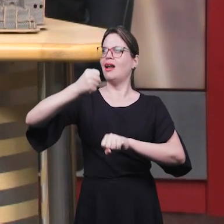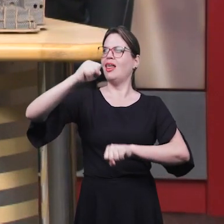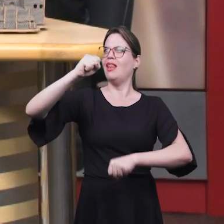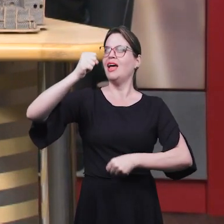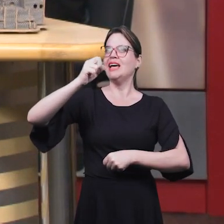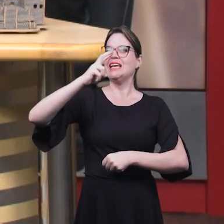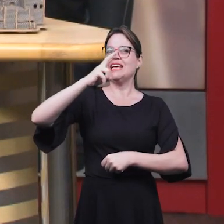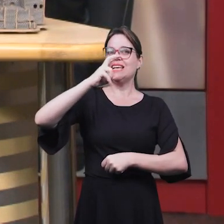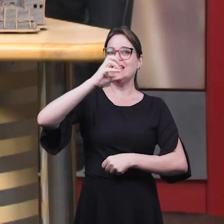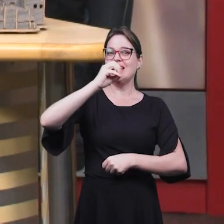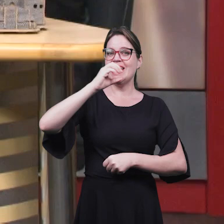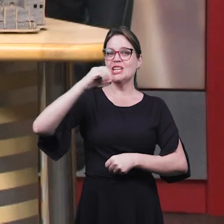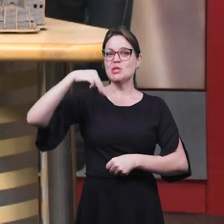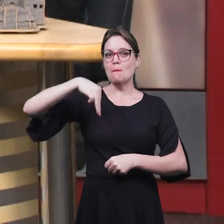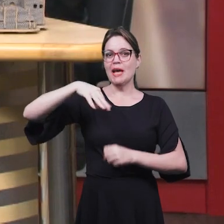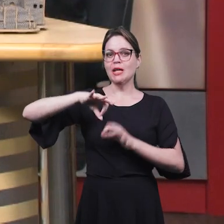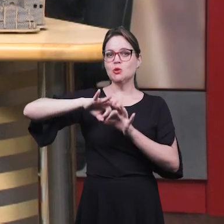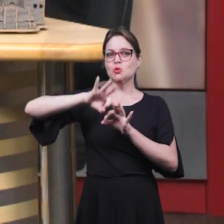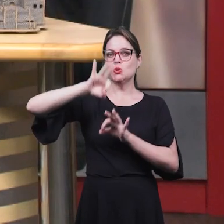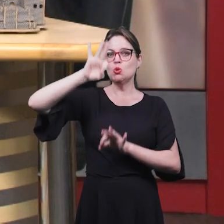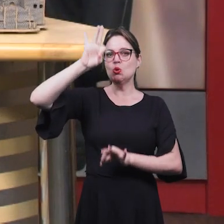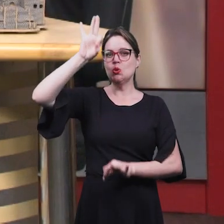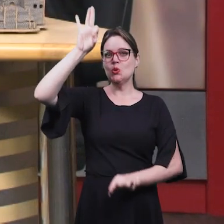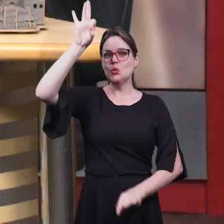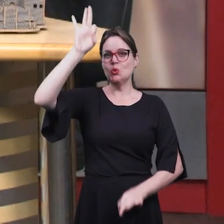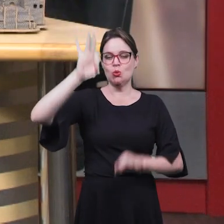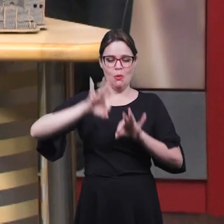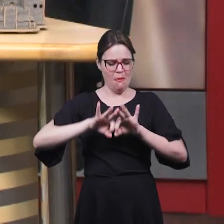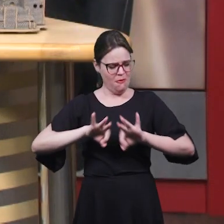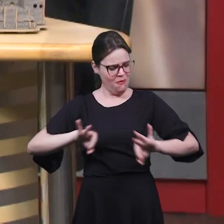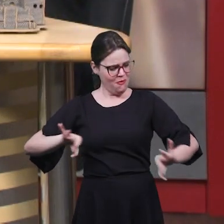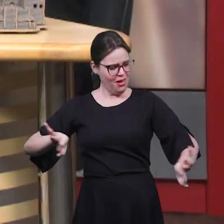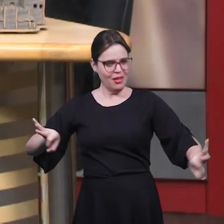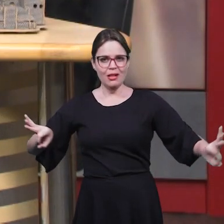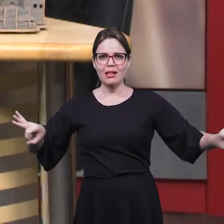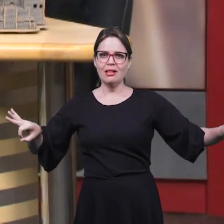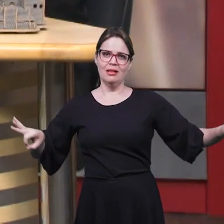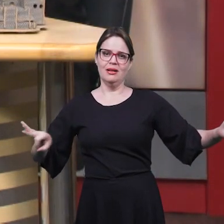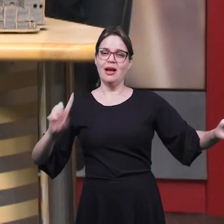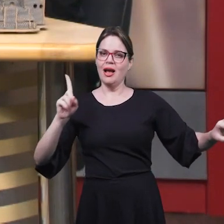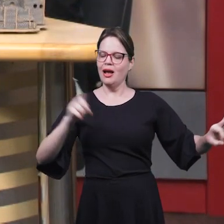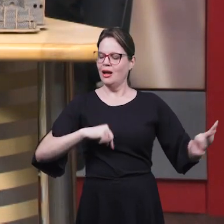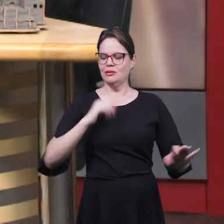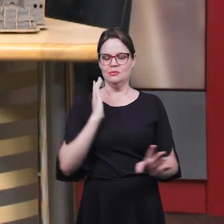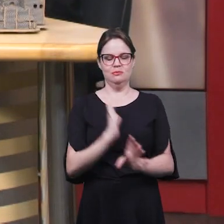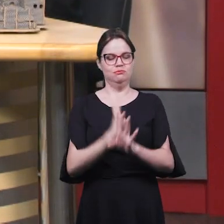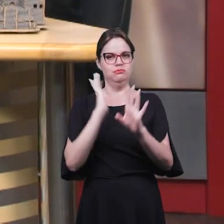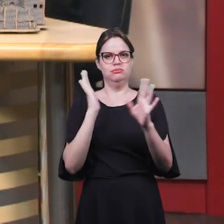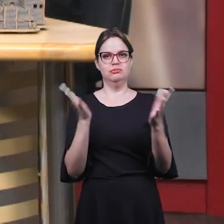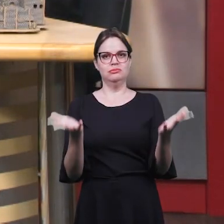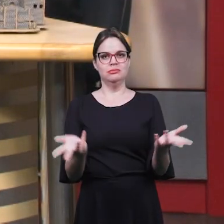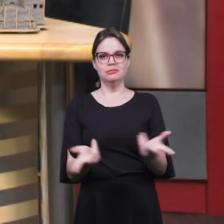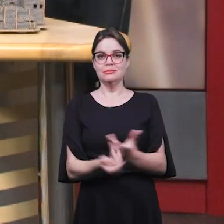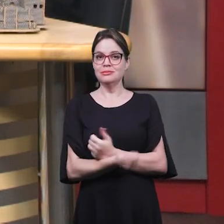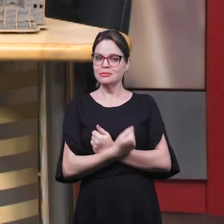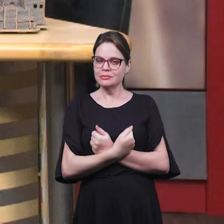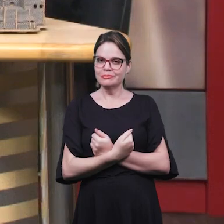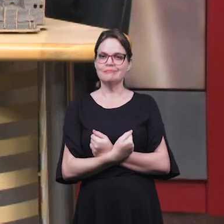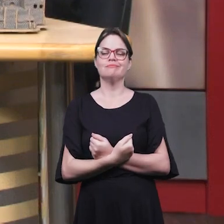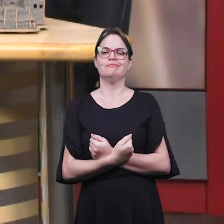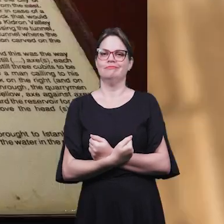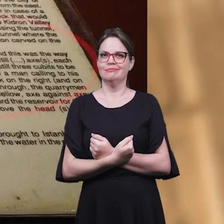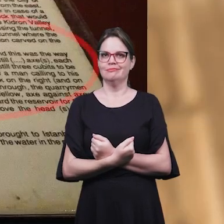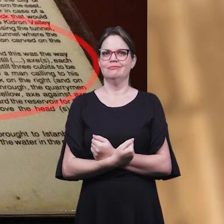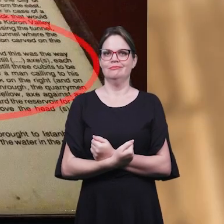dentro deles, então arqueologicamente isso é um achado histórico fantástico, né, que